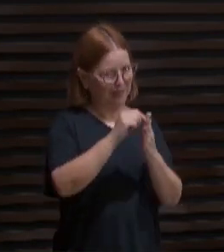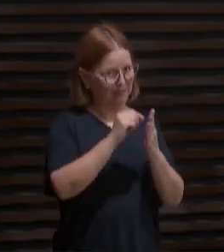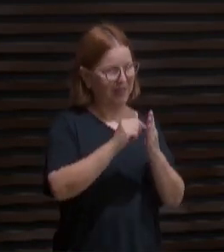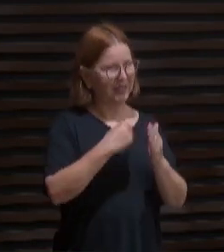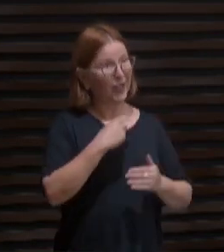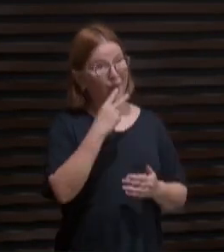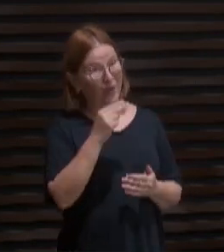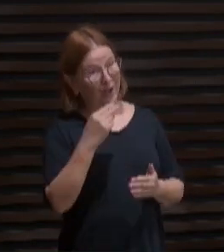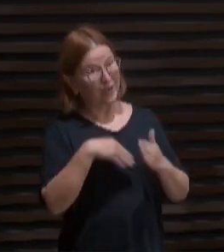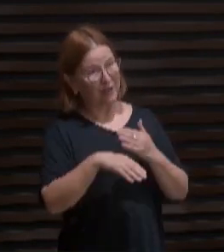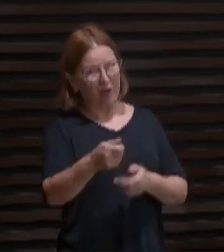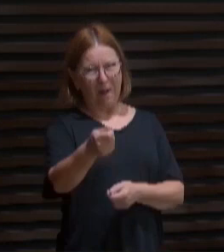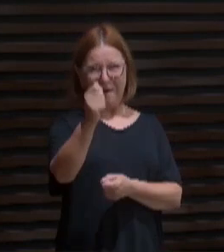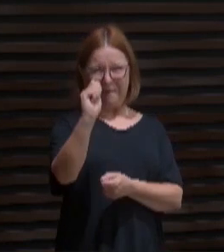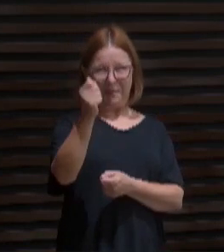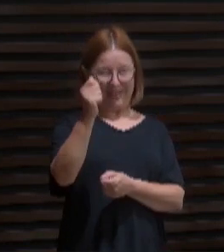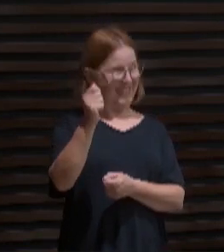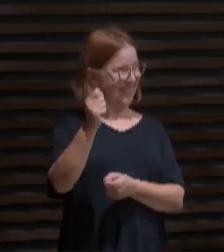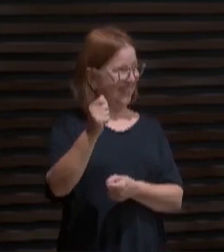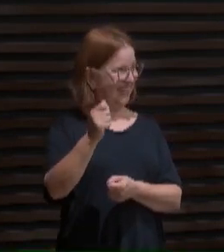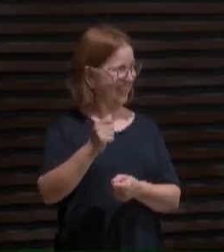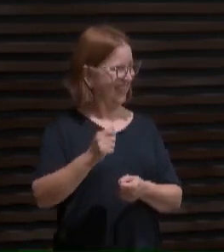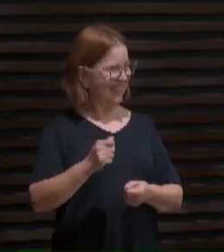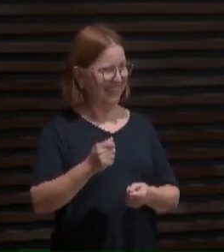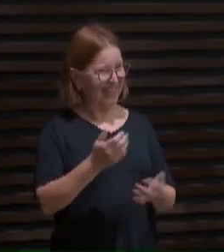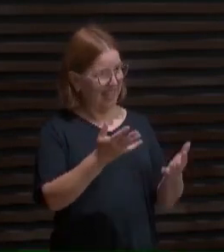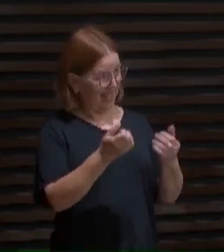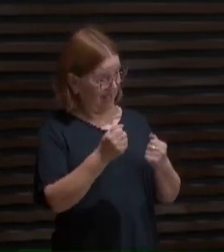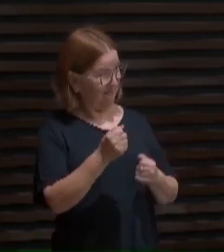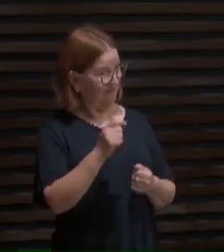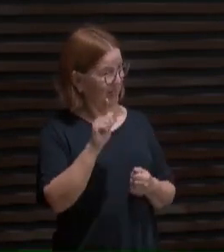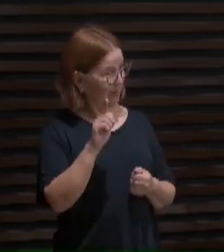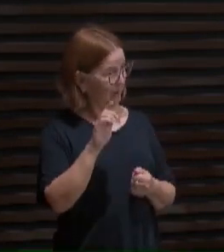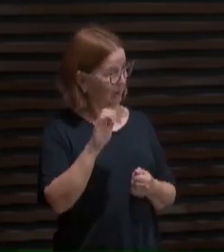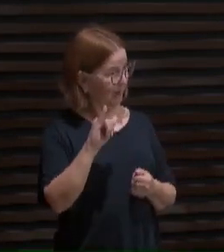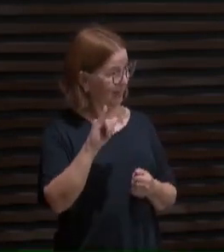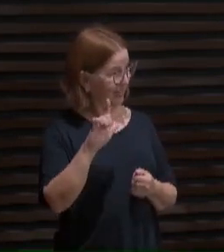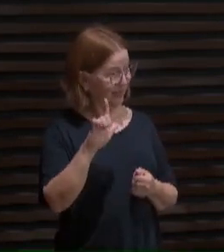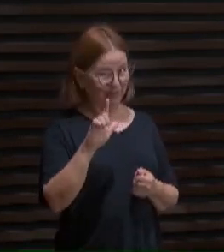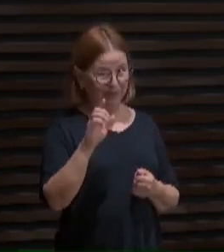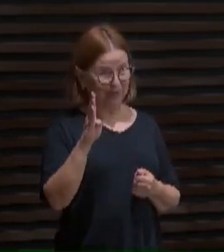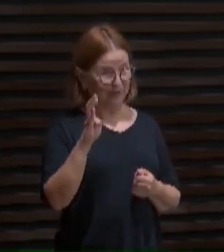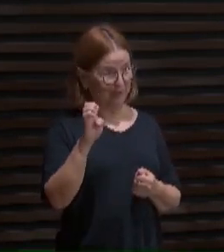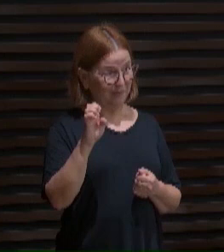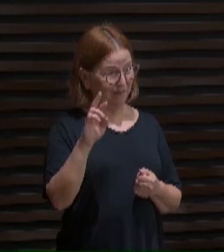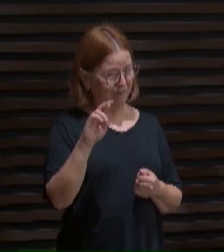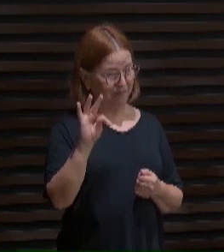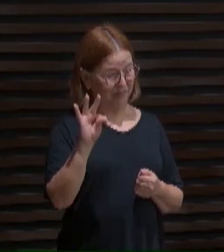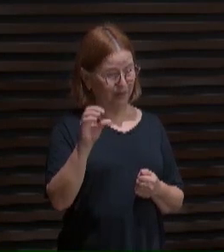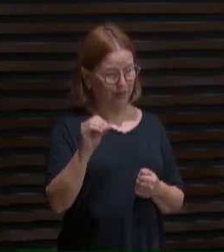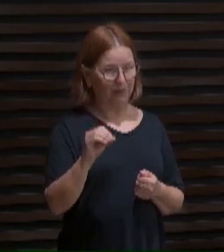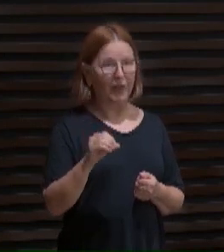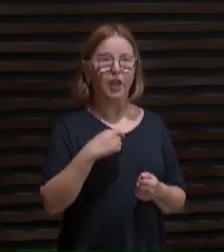Né, Gilberto? Vamos? Vamos pescar? Vamos. Já perguntei ao Senhor, se posso